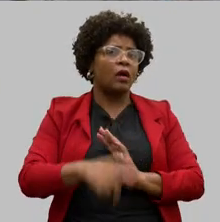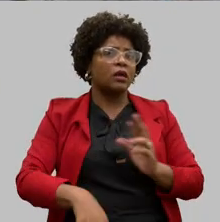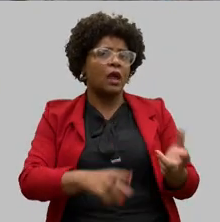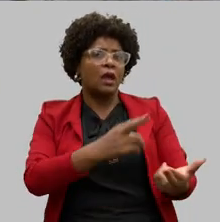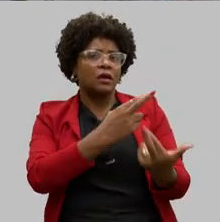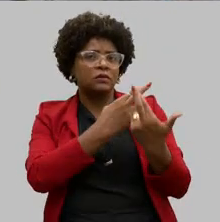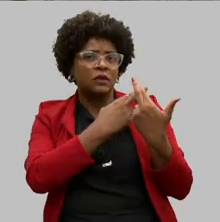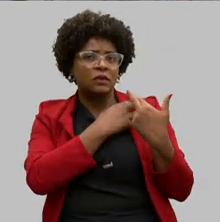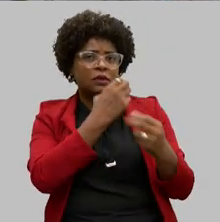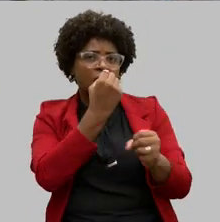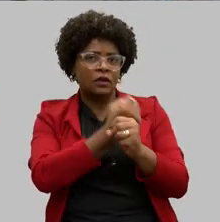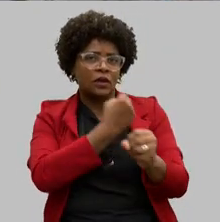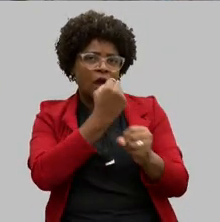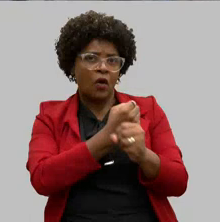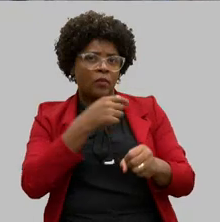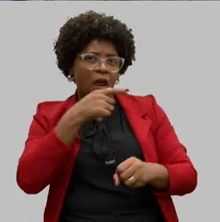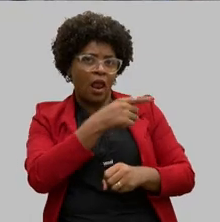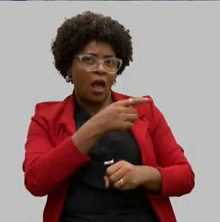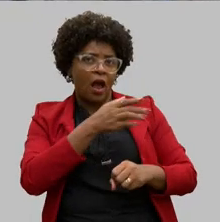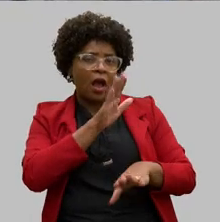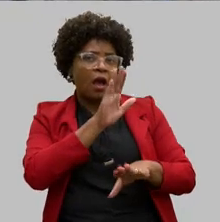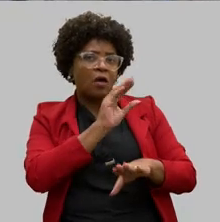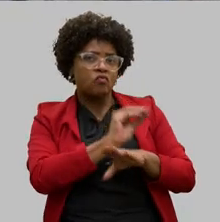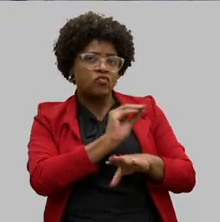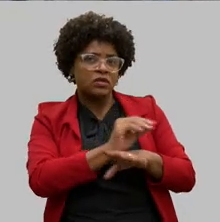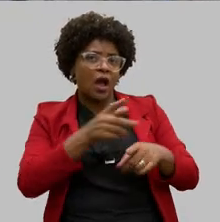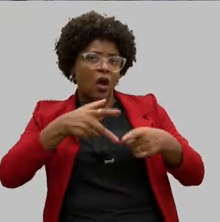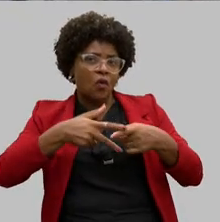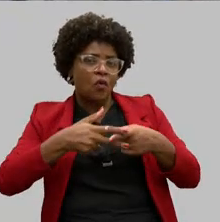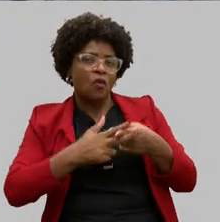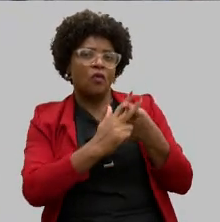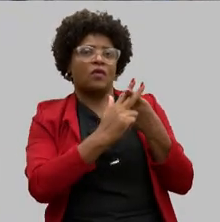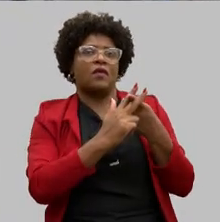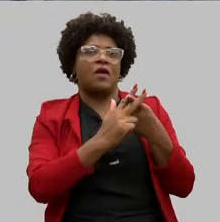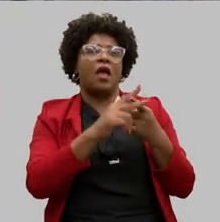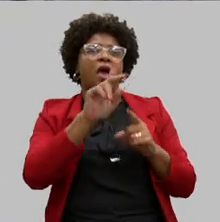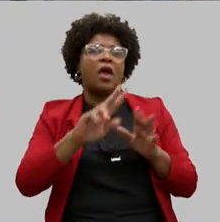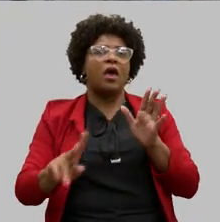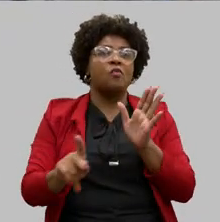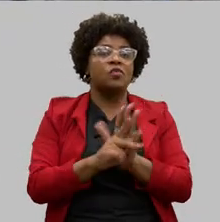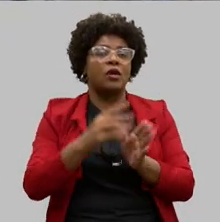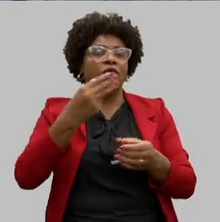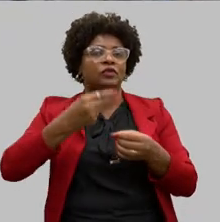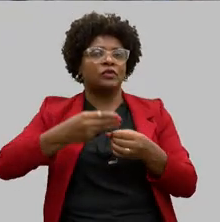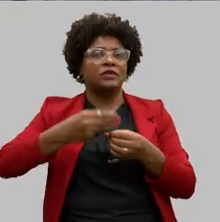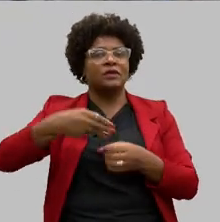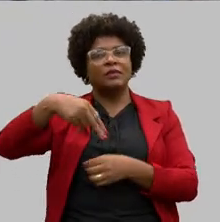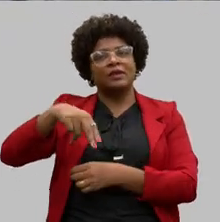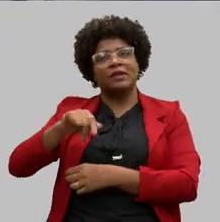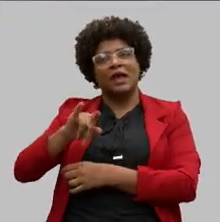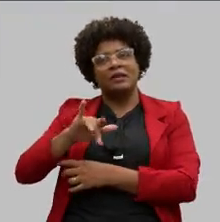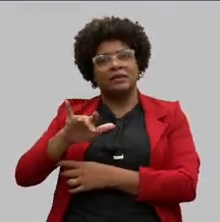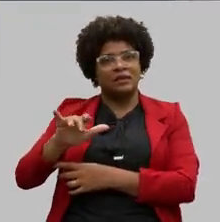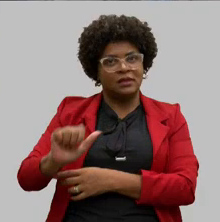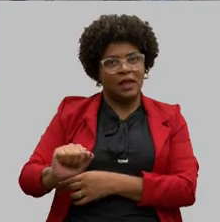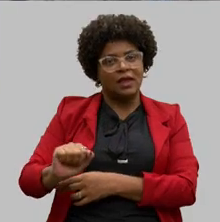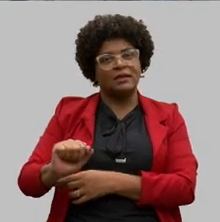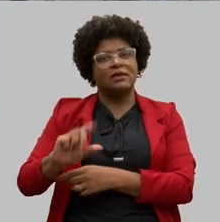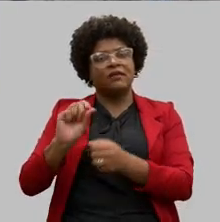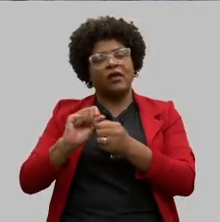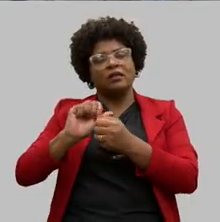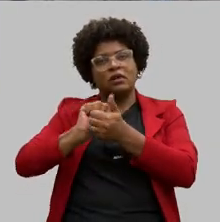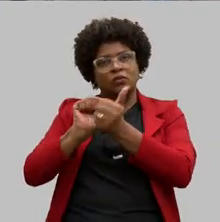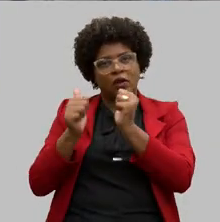pelas obras de sua manutenção e Conservação passarão ao município de Natércia com objetivo de promover adequações na